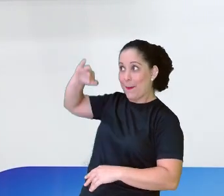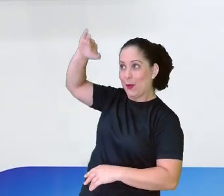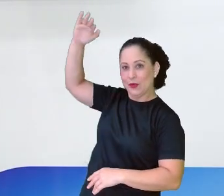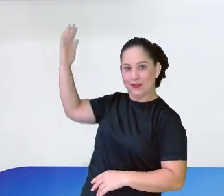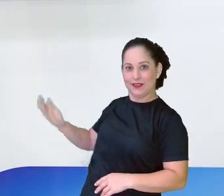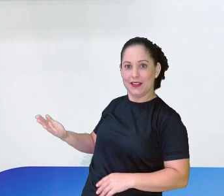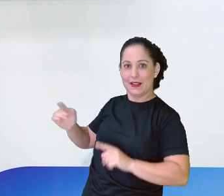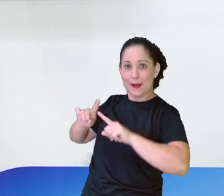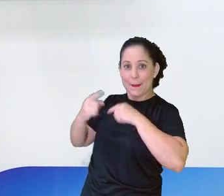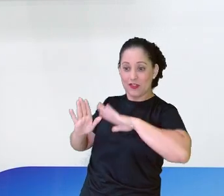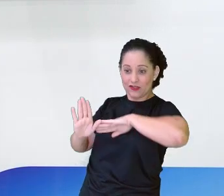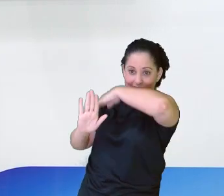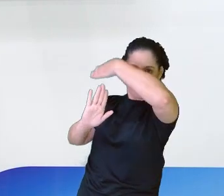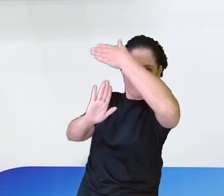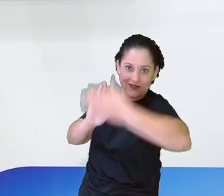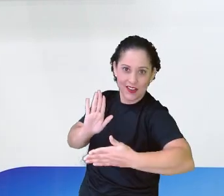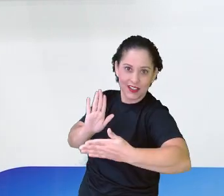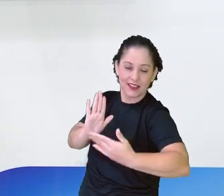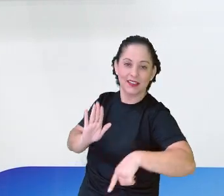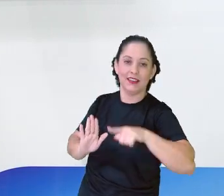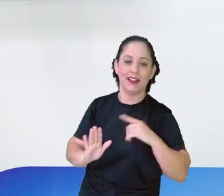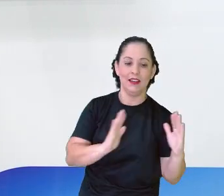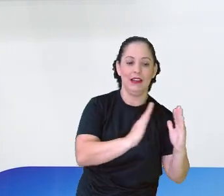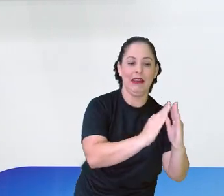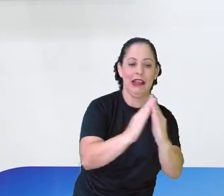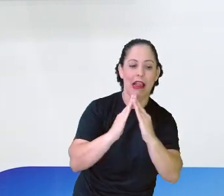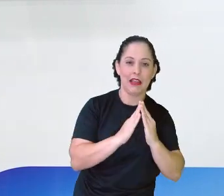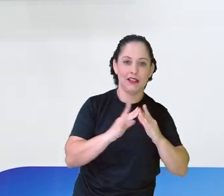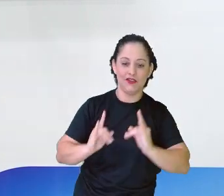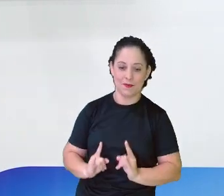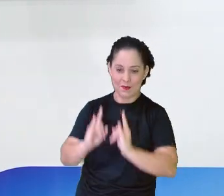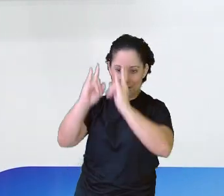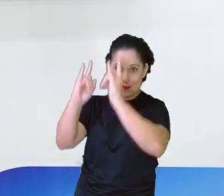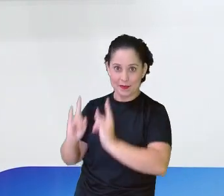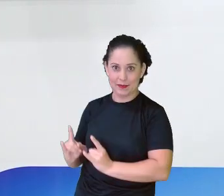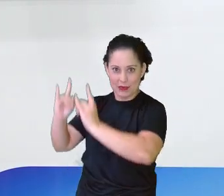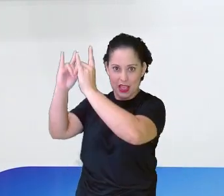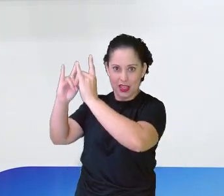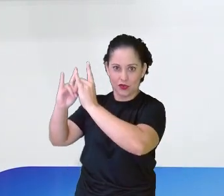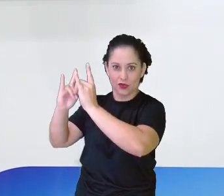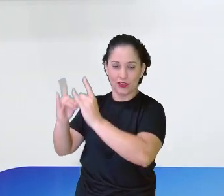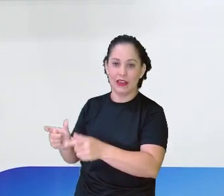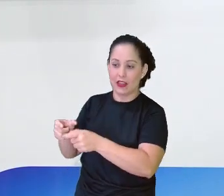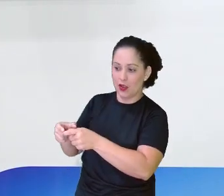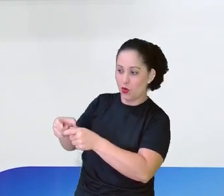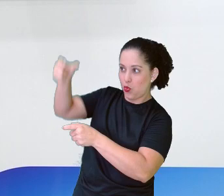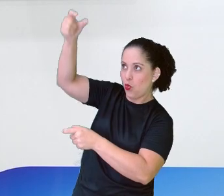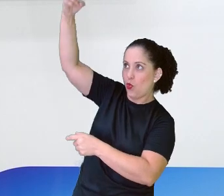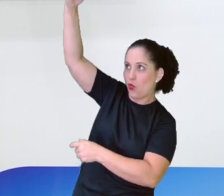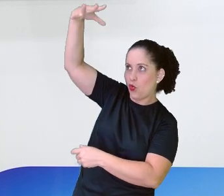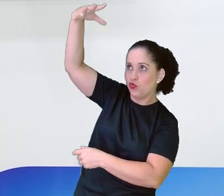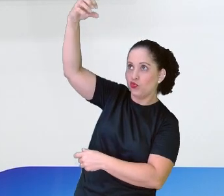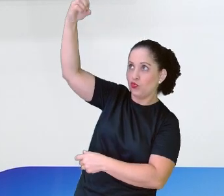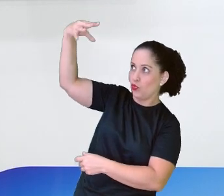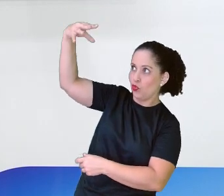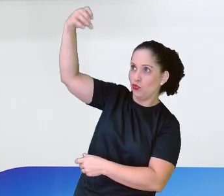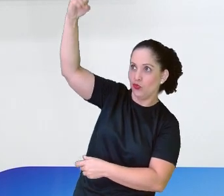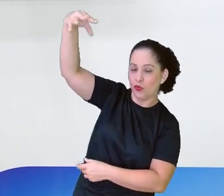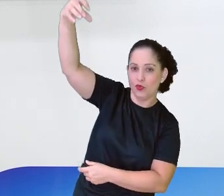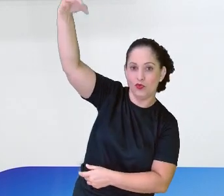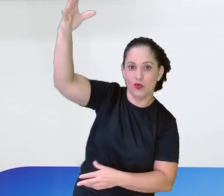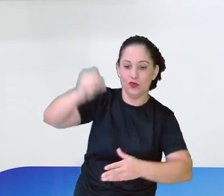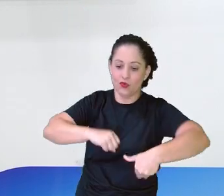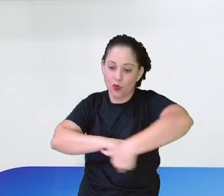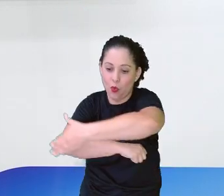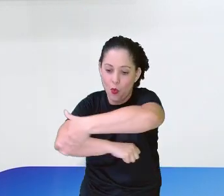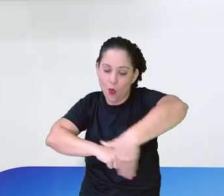vendo o quê? Casas, prédios, automóveis, postes, pessoas, ruas.